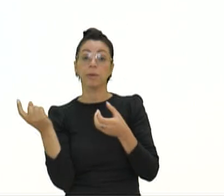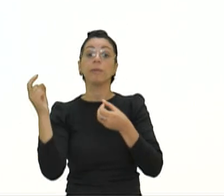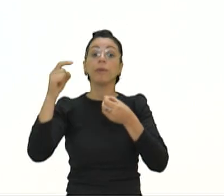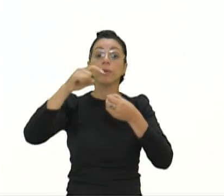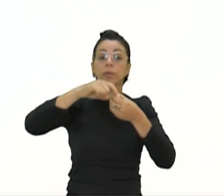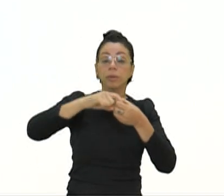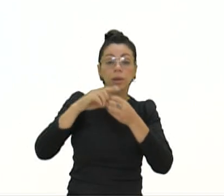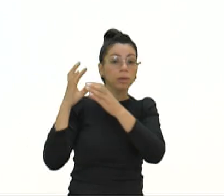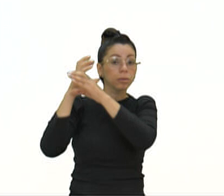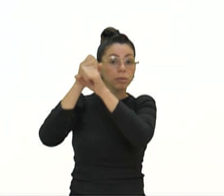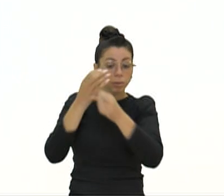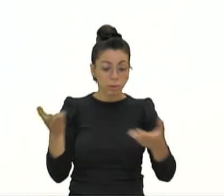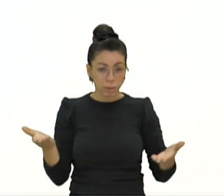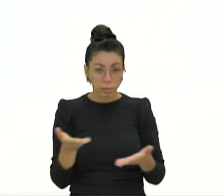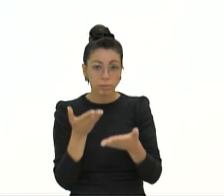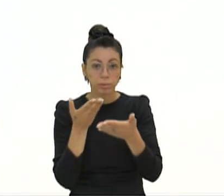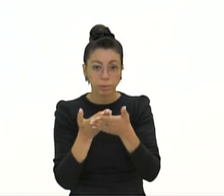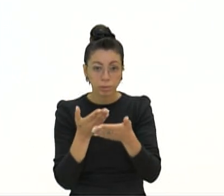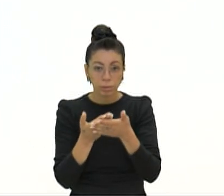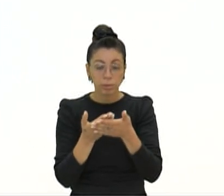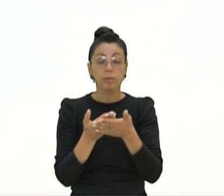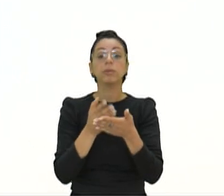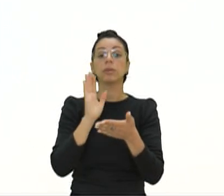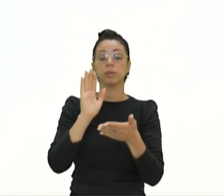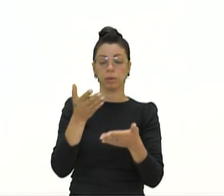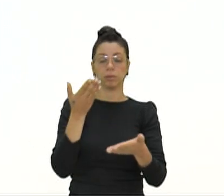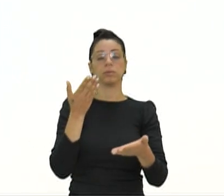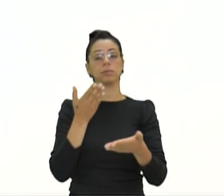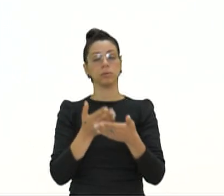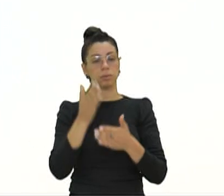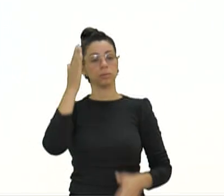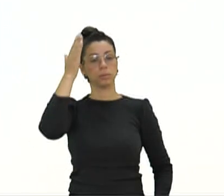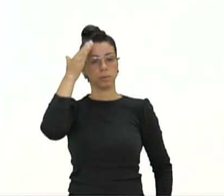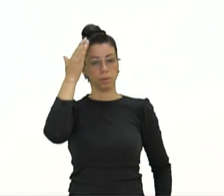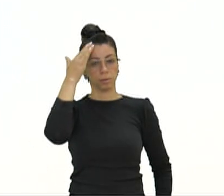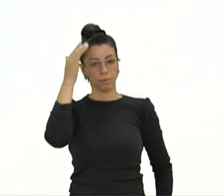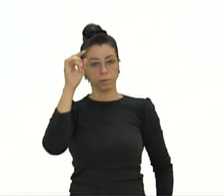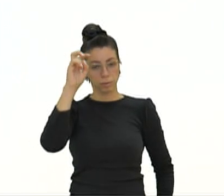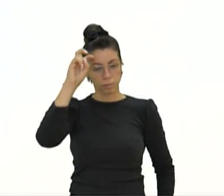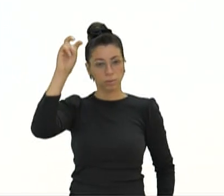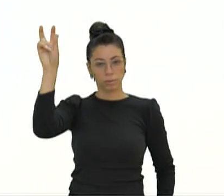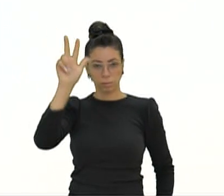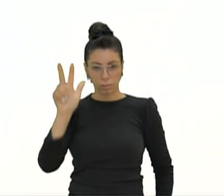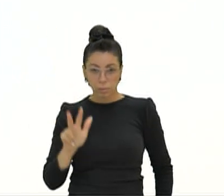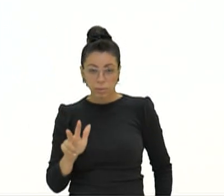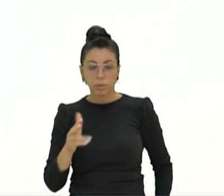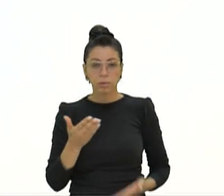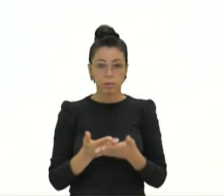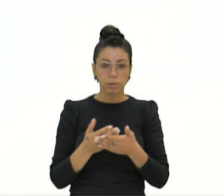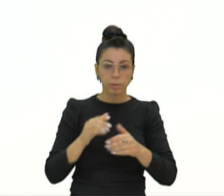retomei e relembrei na nossa aula de hoje. E vocês viram e vocês sabem porque vocês são inteligentes em estudar. Então eu vou dar um